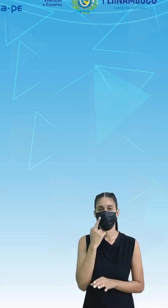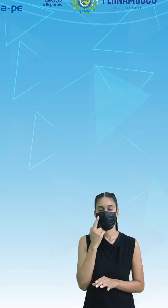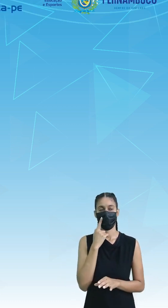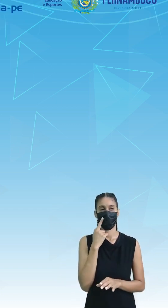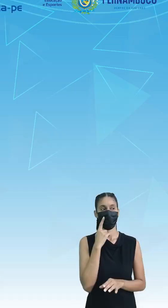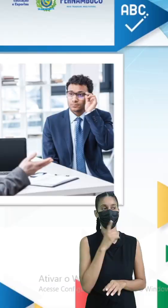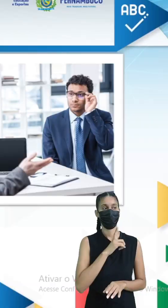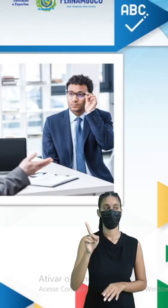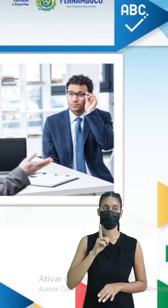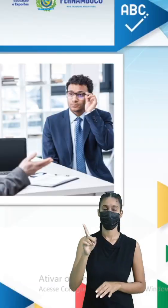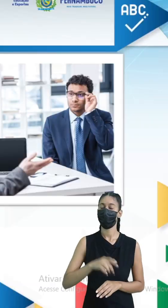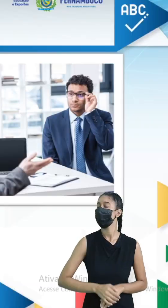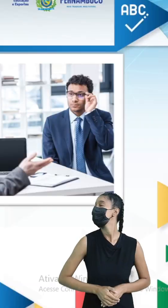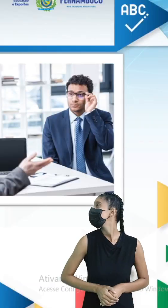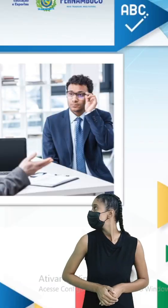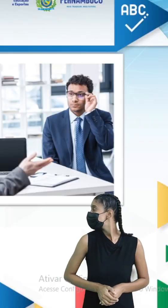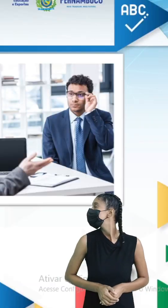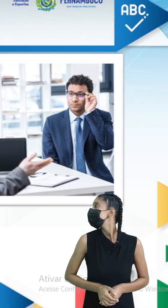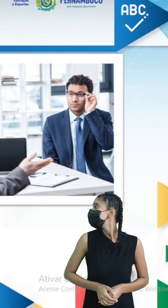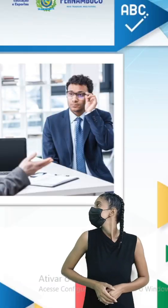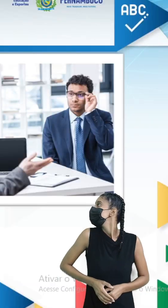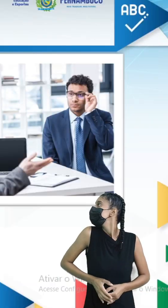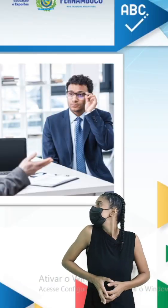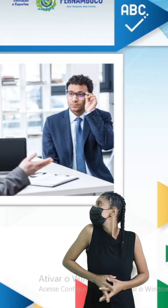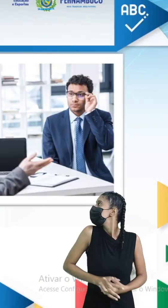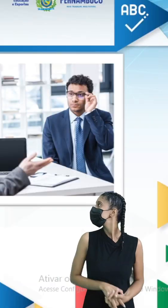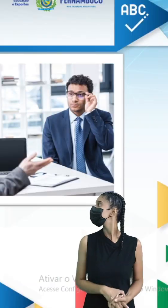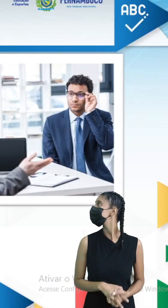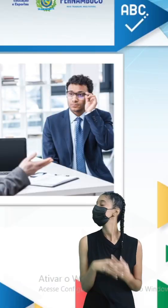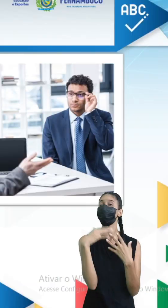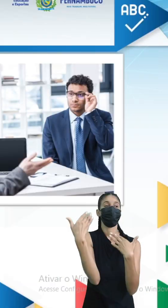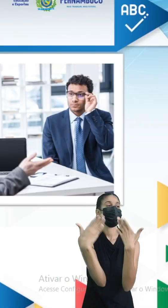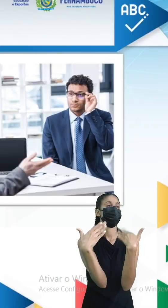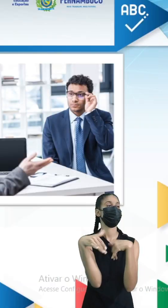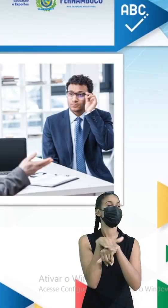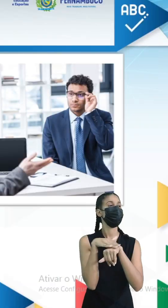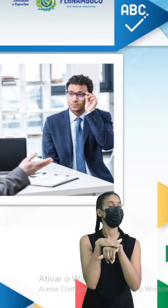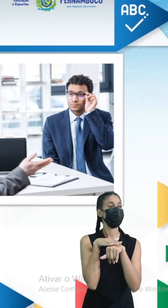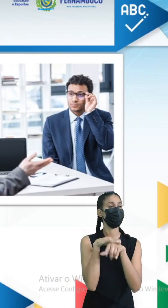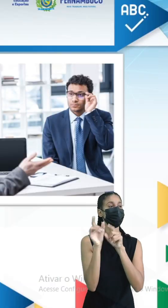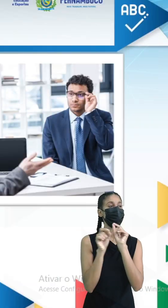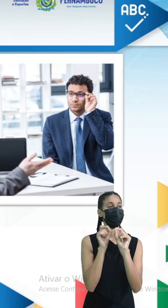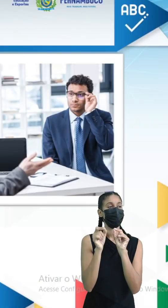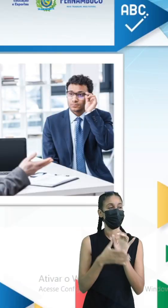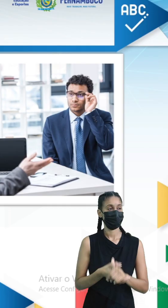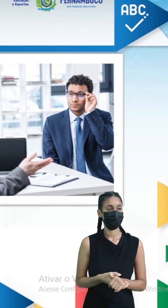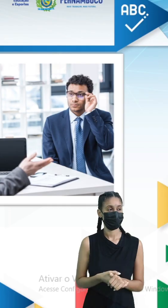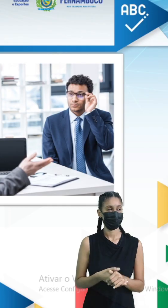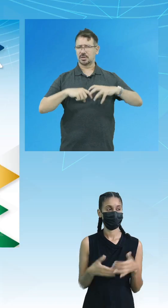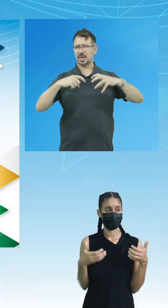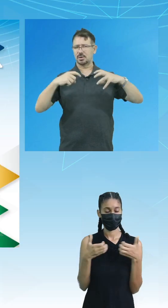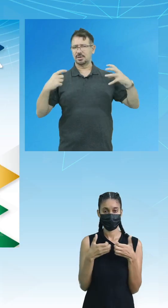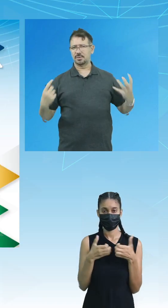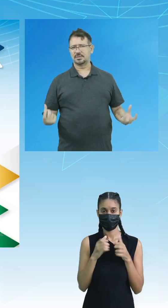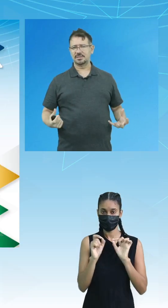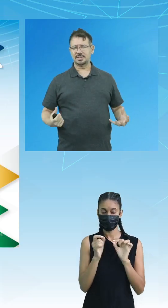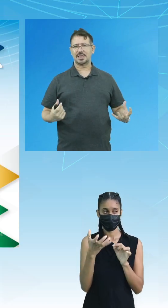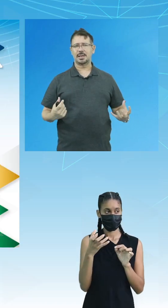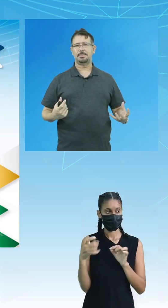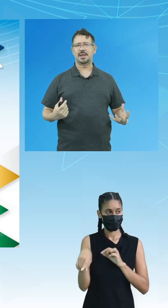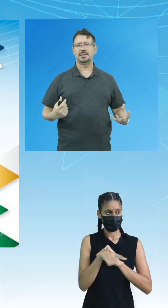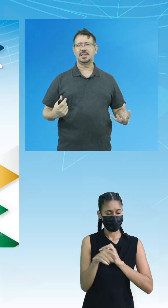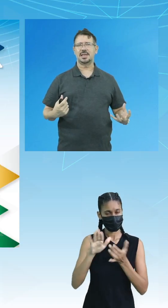essa imagem que eu gostaria aqui, as pessoas estão conversando, e aqui a proximidade, eu quero que